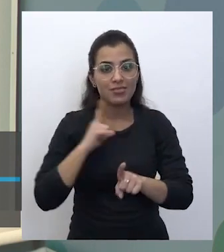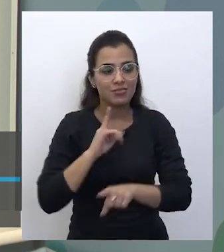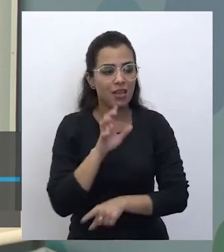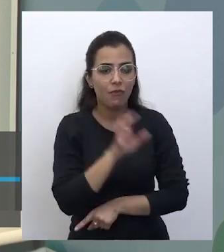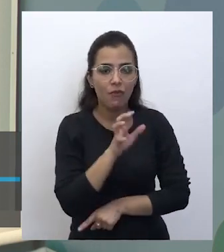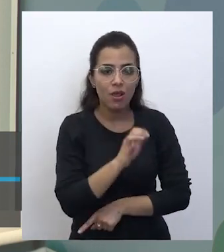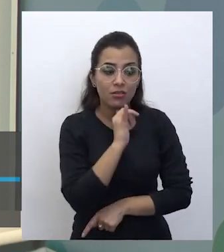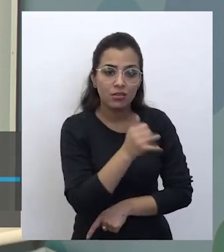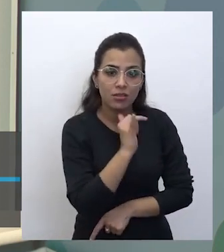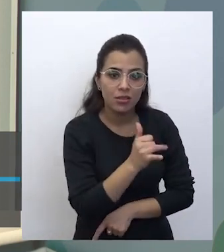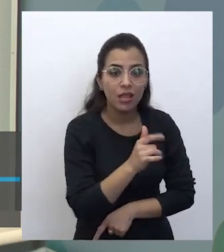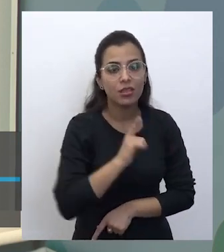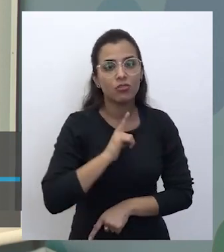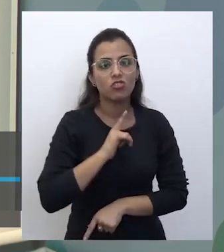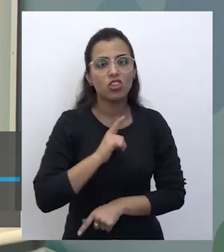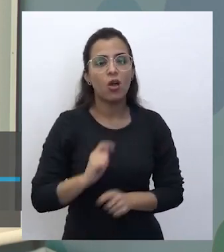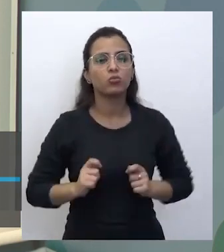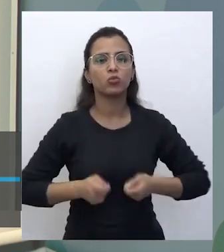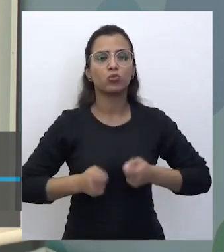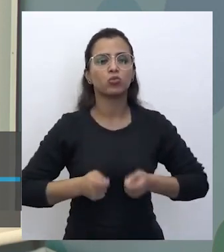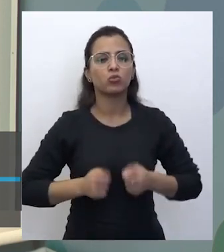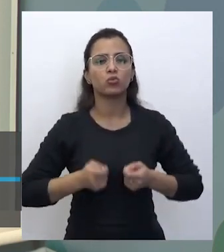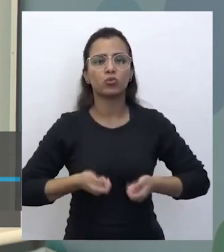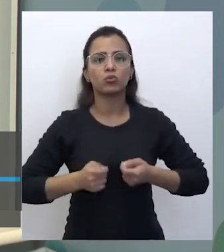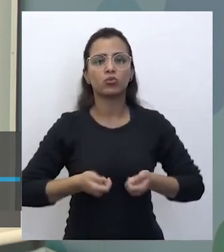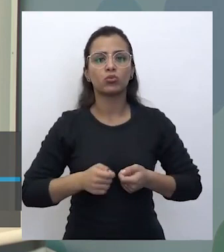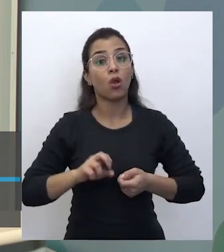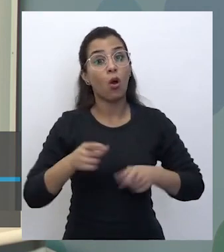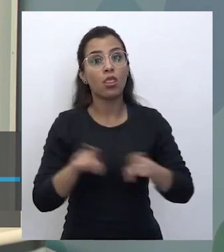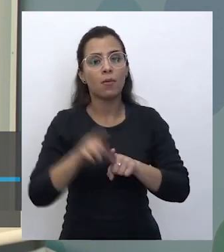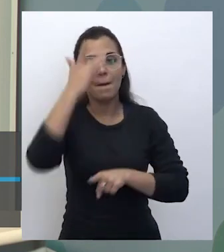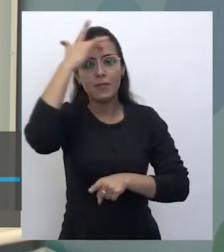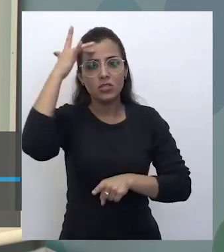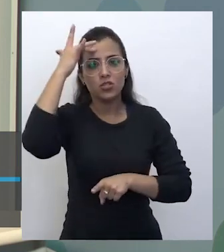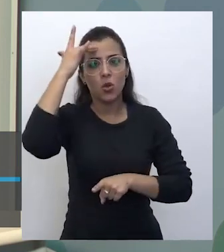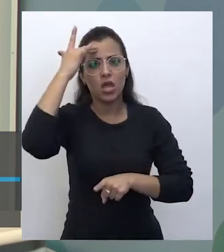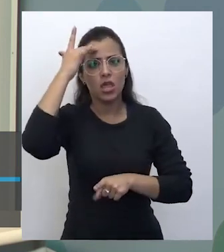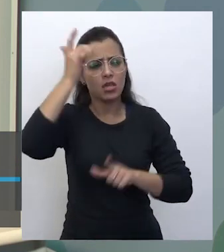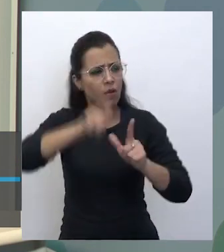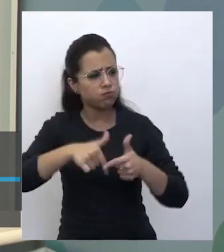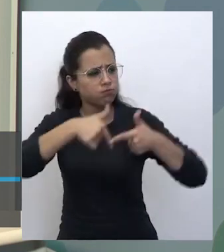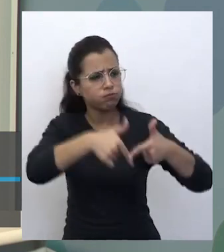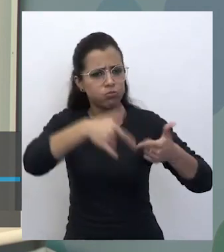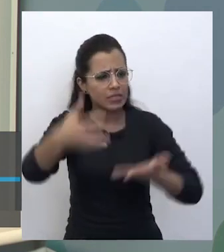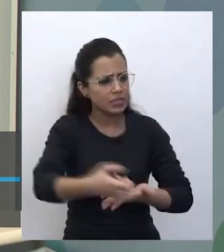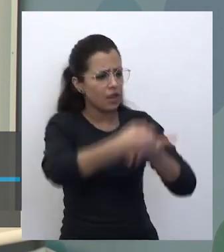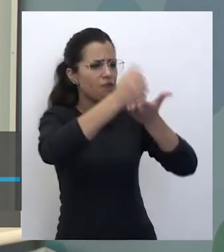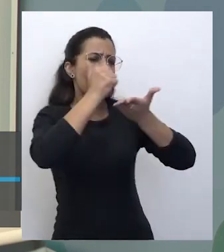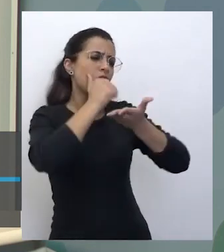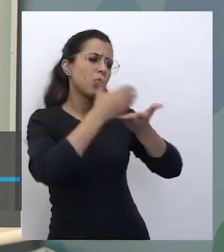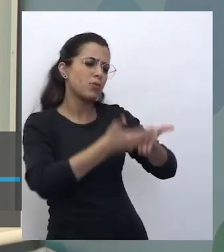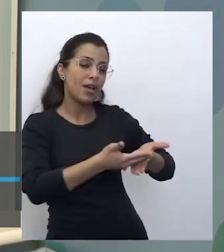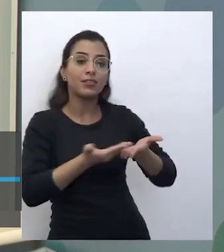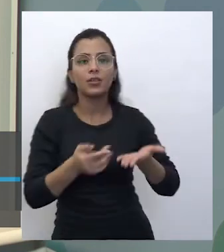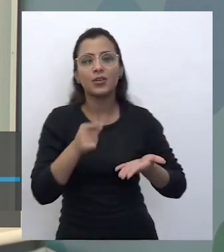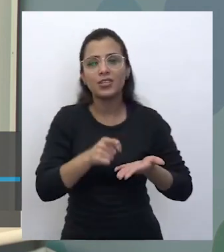o cavaleiro andante, aquele cara que ia lutar para salvar as donzelas, né? E isso tem o nome